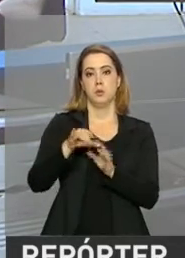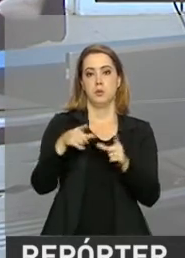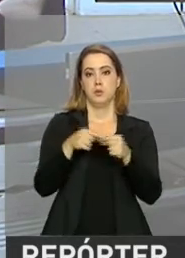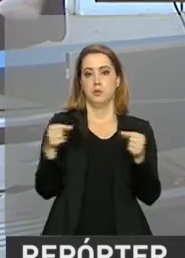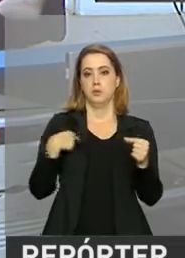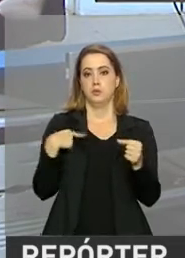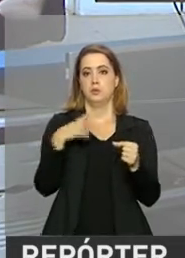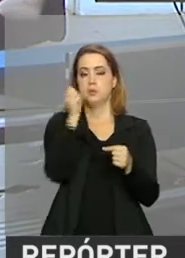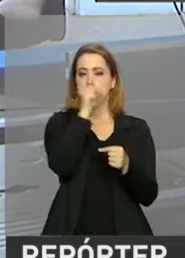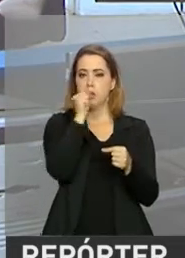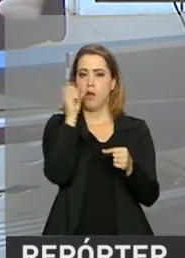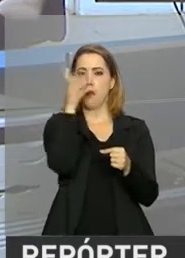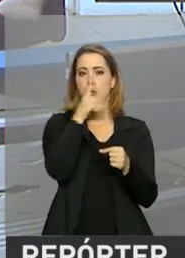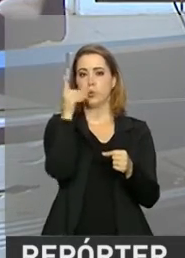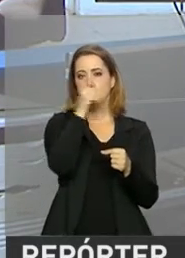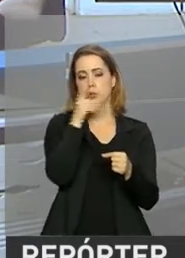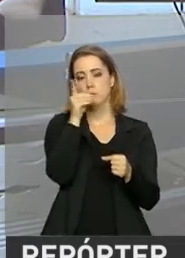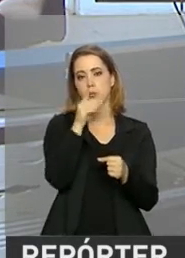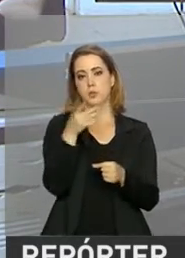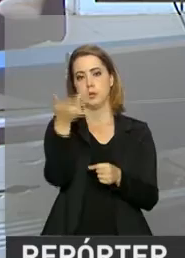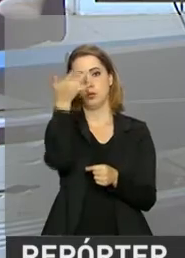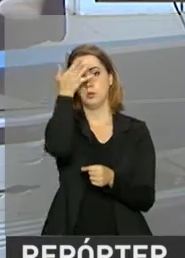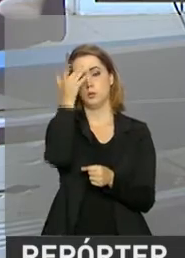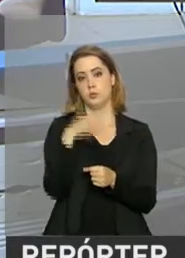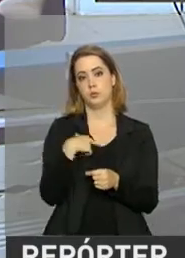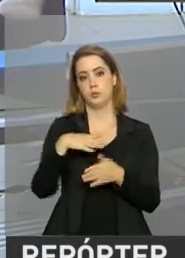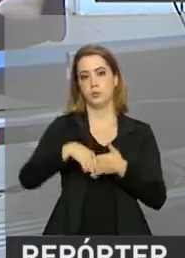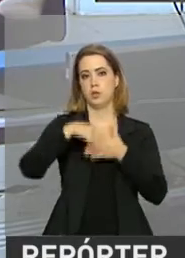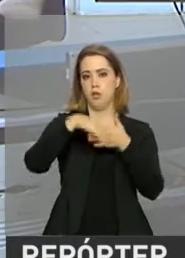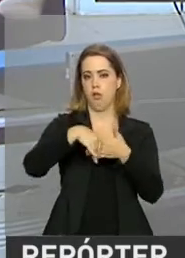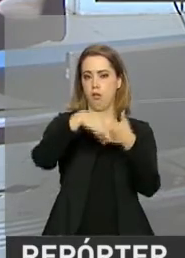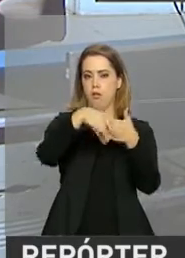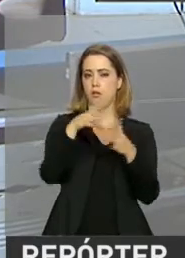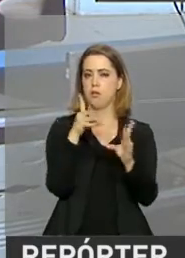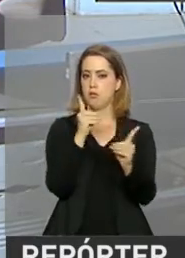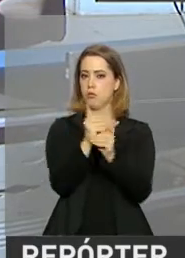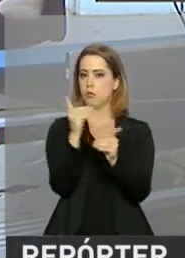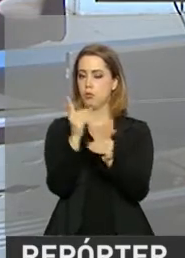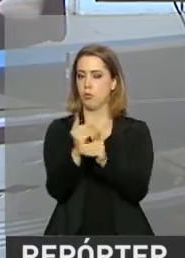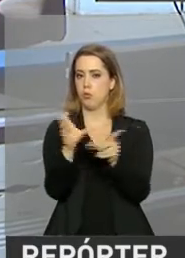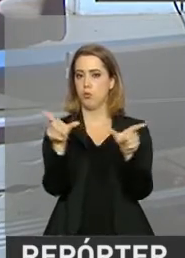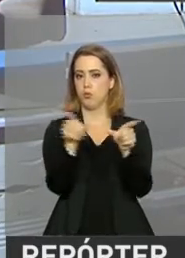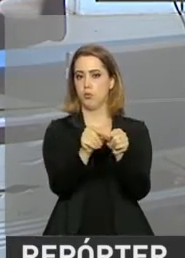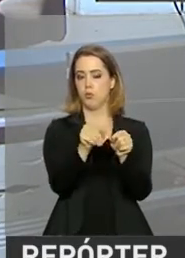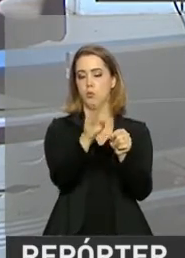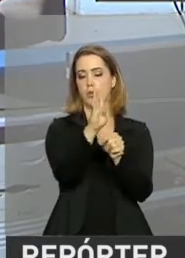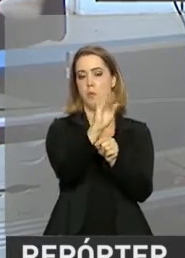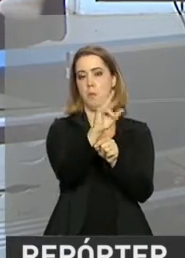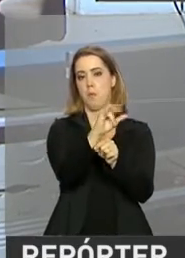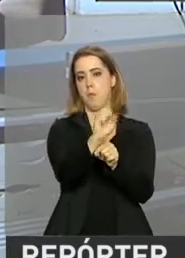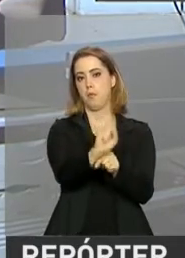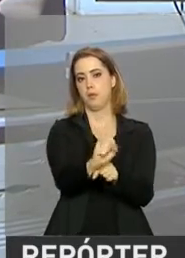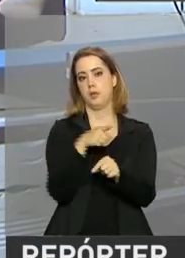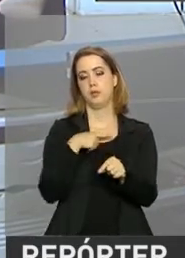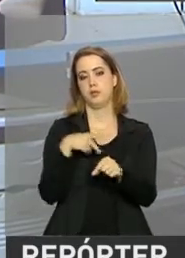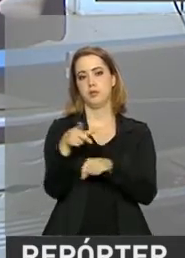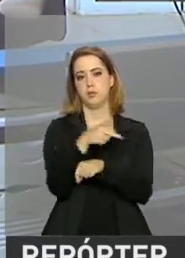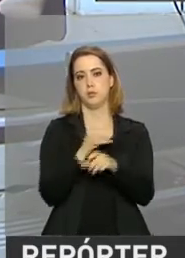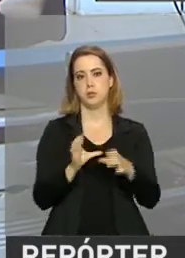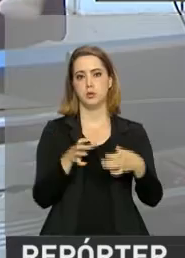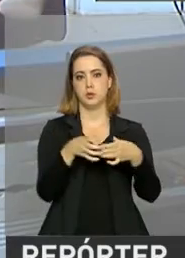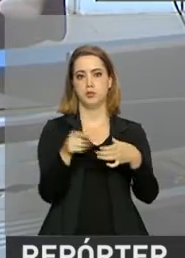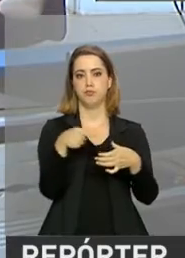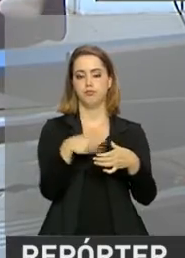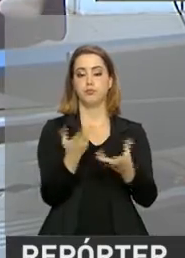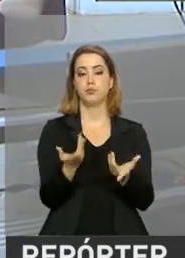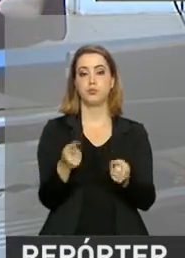na índia onde se reuniu com os líderes dos países do brics grupo que reúne brasil rússia índia china e áfrica do sul vamos